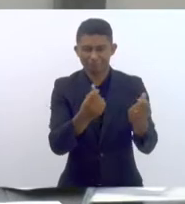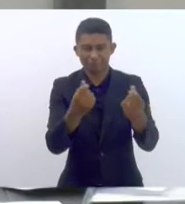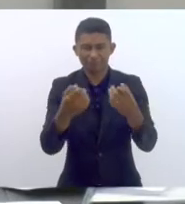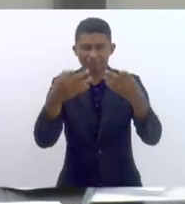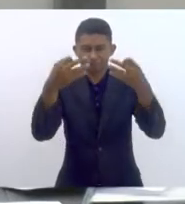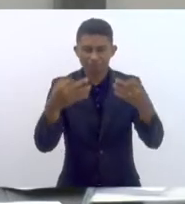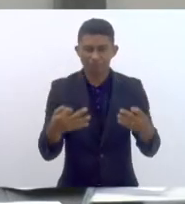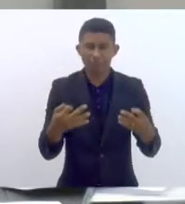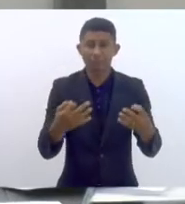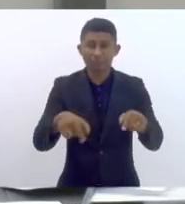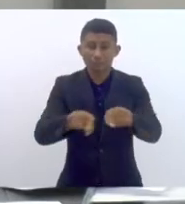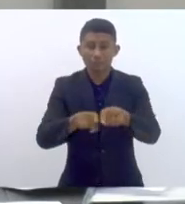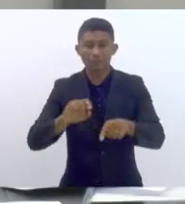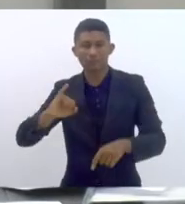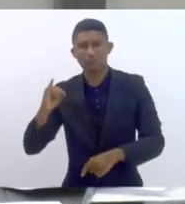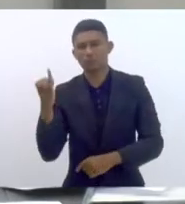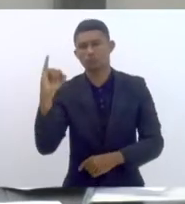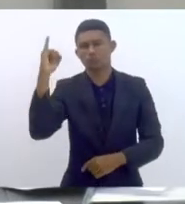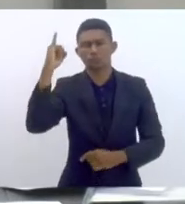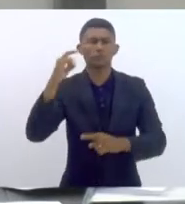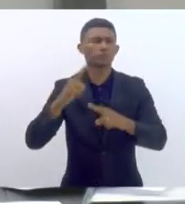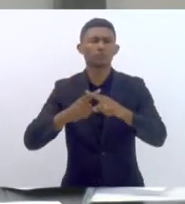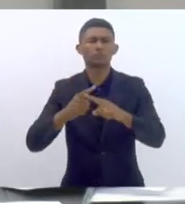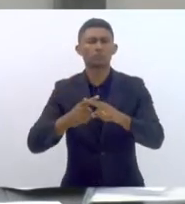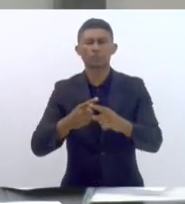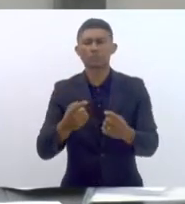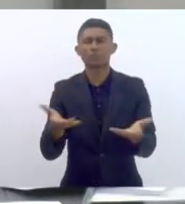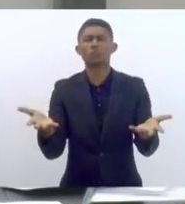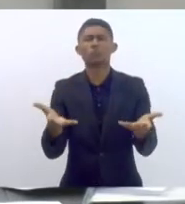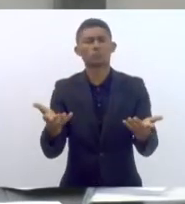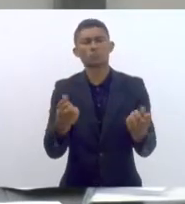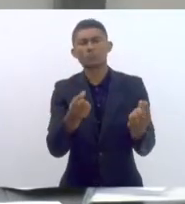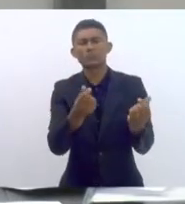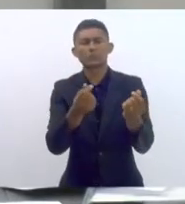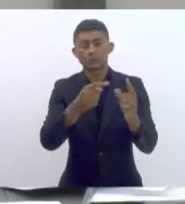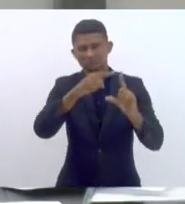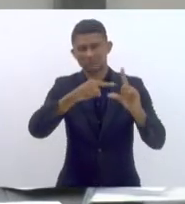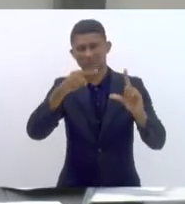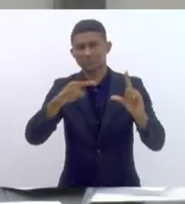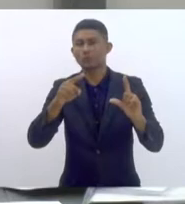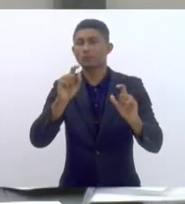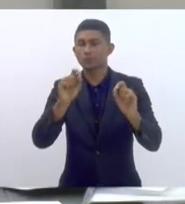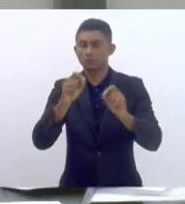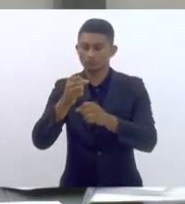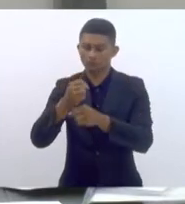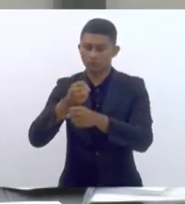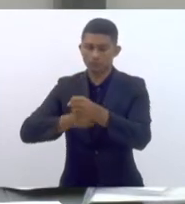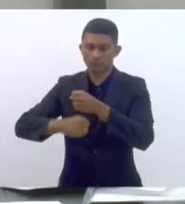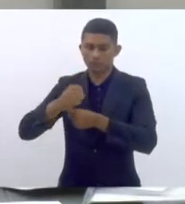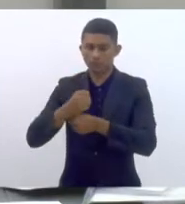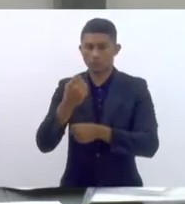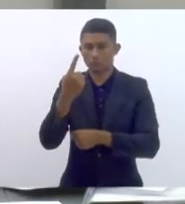juros. Porque o que é índice atual? É a soma do período de 98 a 2013, que